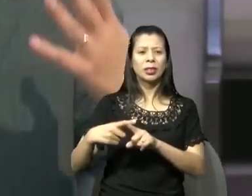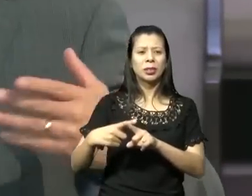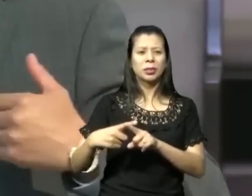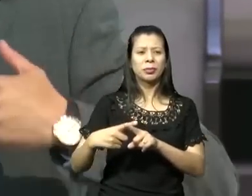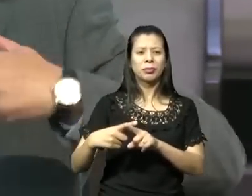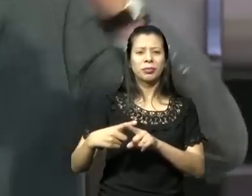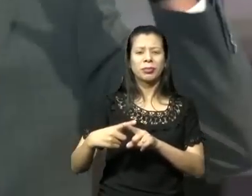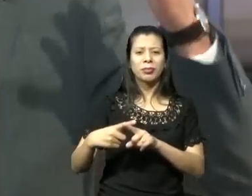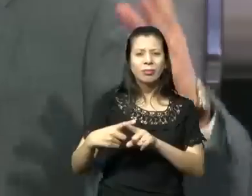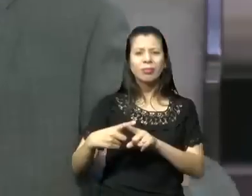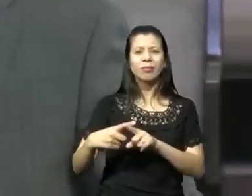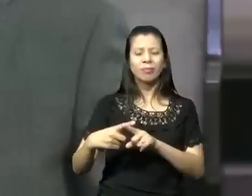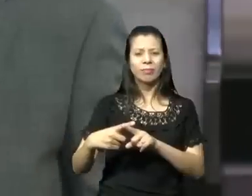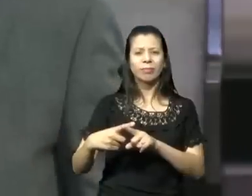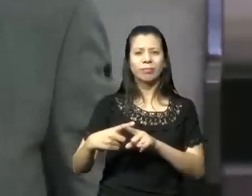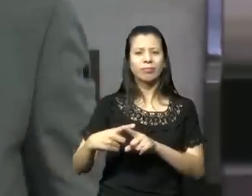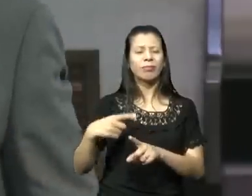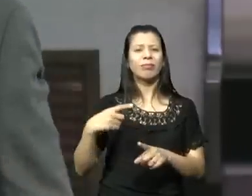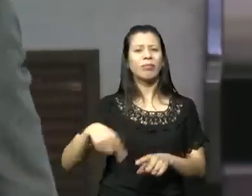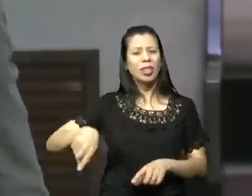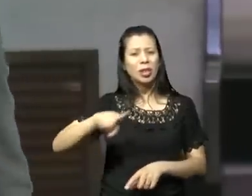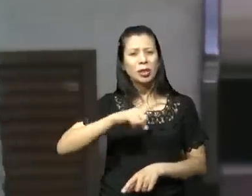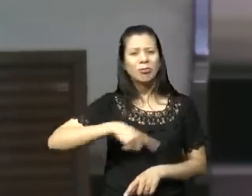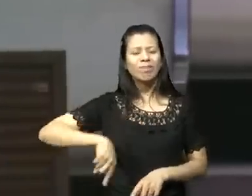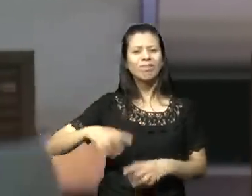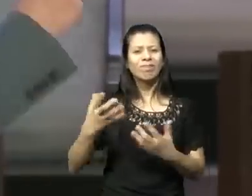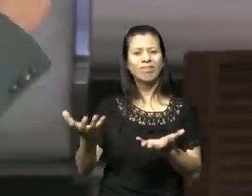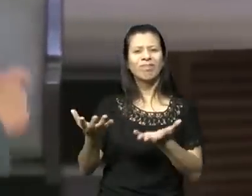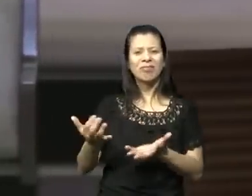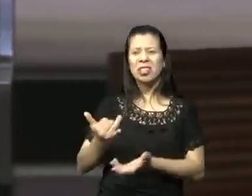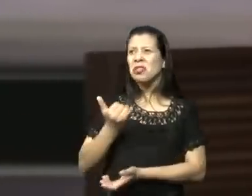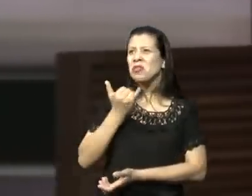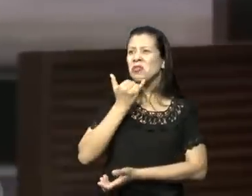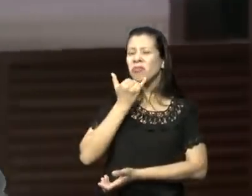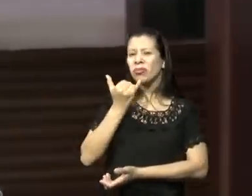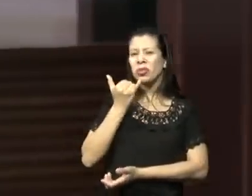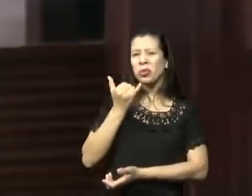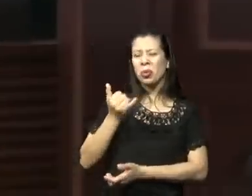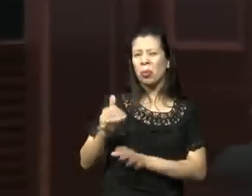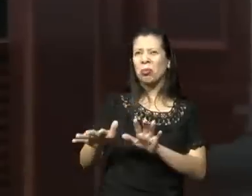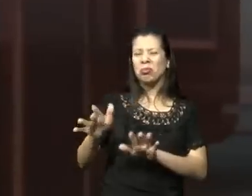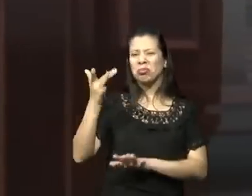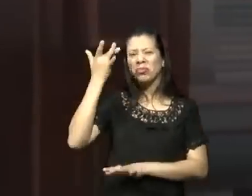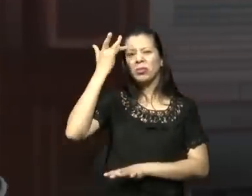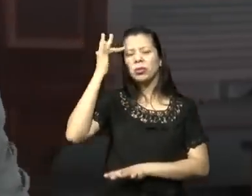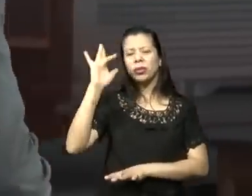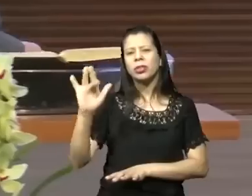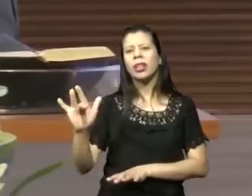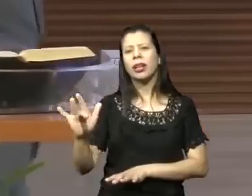justifica a você mesmo eu não sou muito de indicar filmes